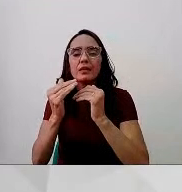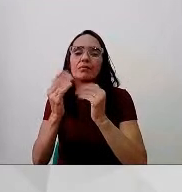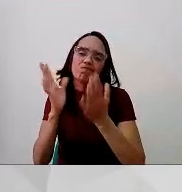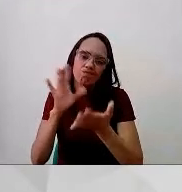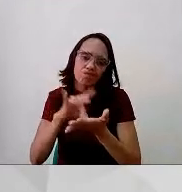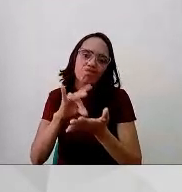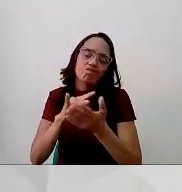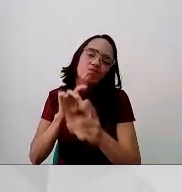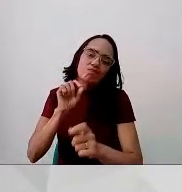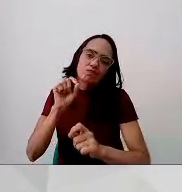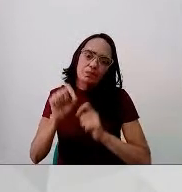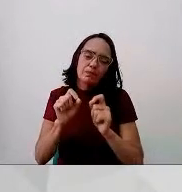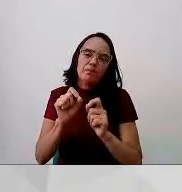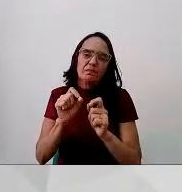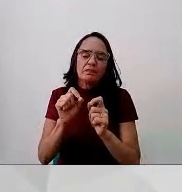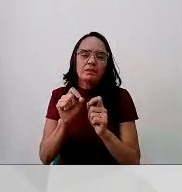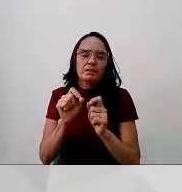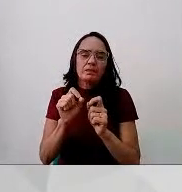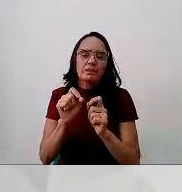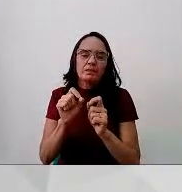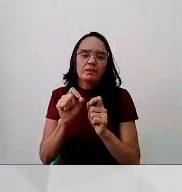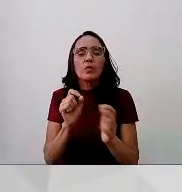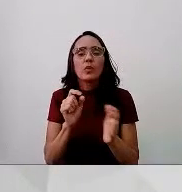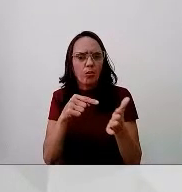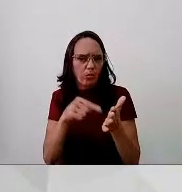localmente o gradiente descendente, né?